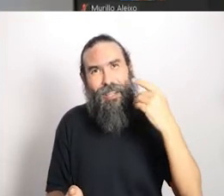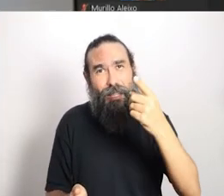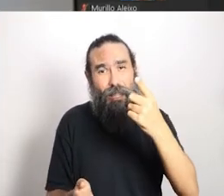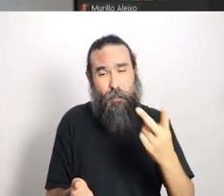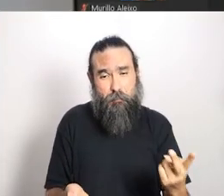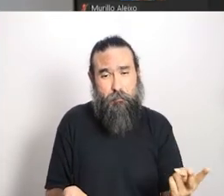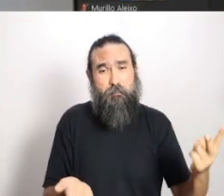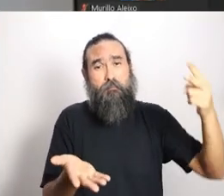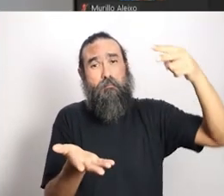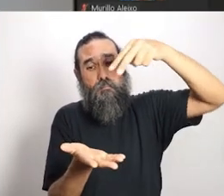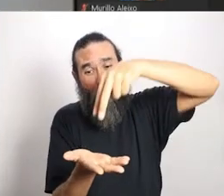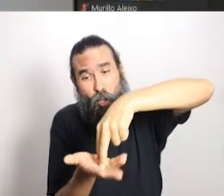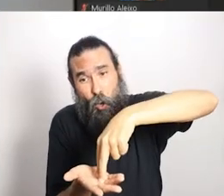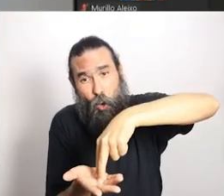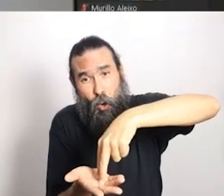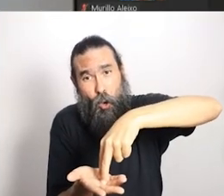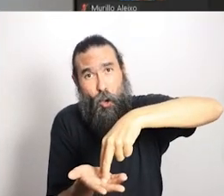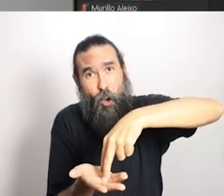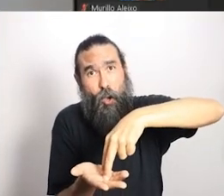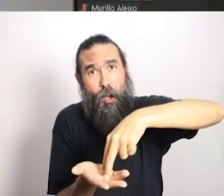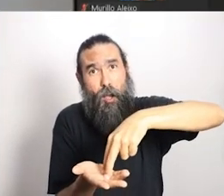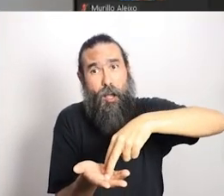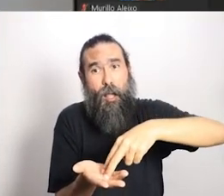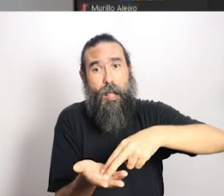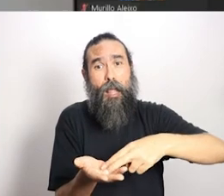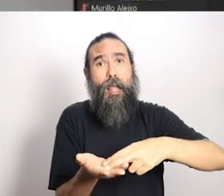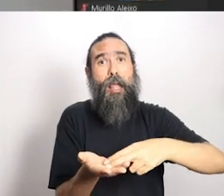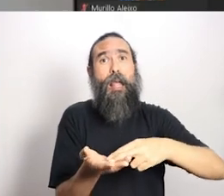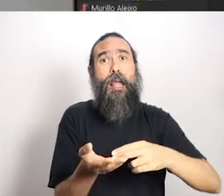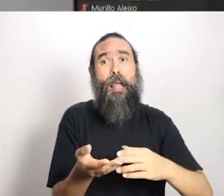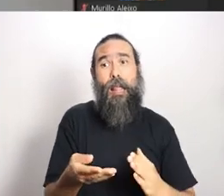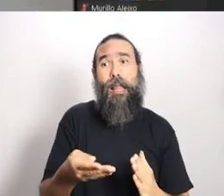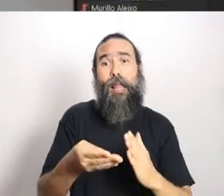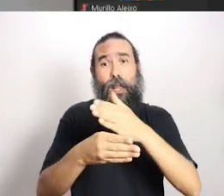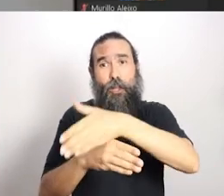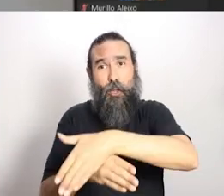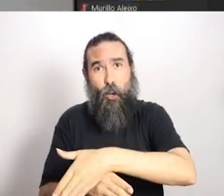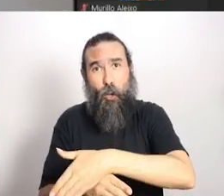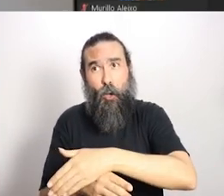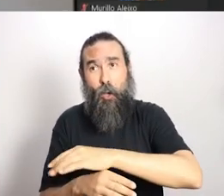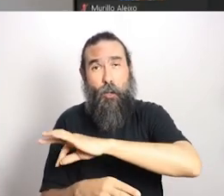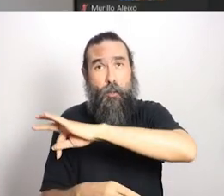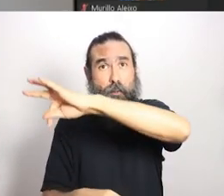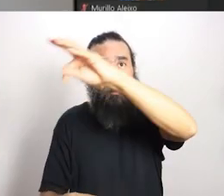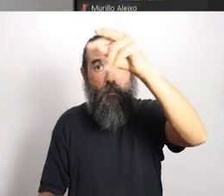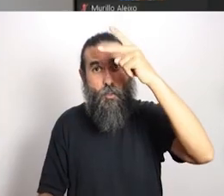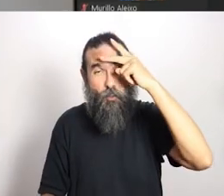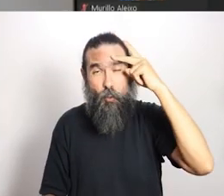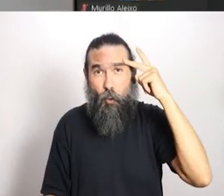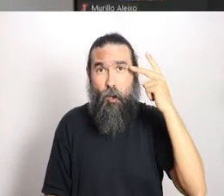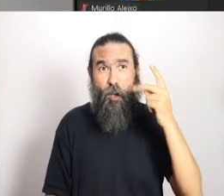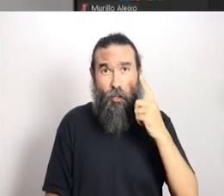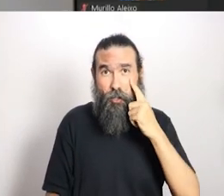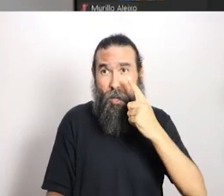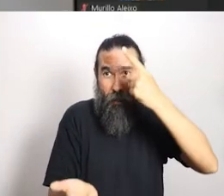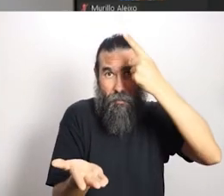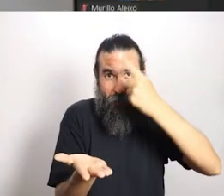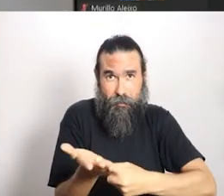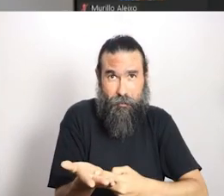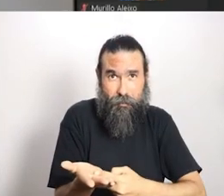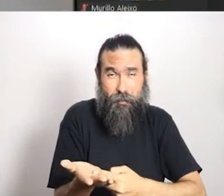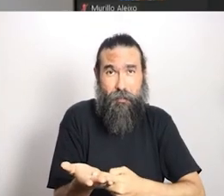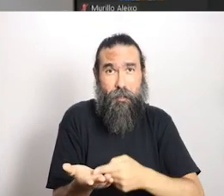você pisou no batente até o momento que você entrou no carro para voltar. Ele viu, não viu? Eu.